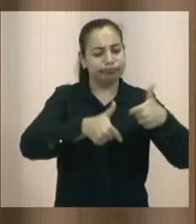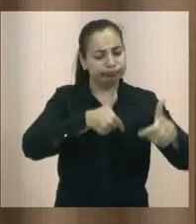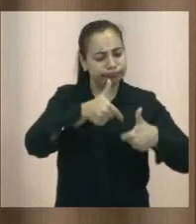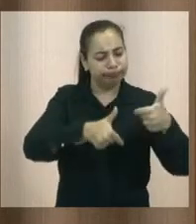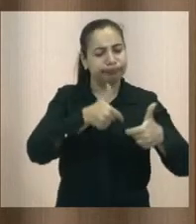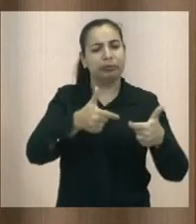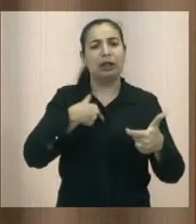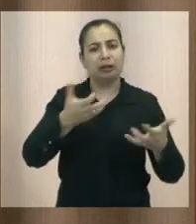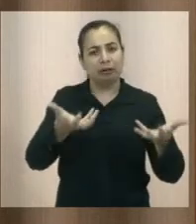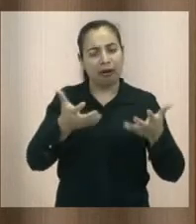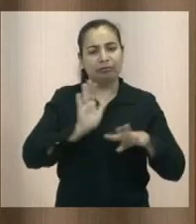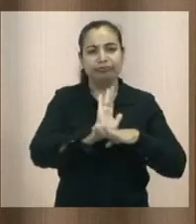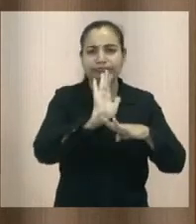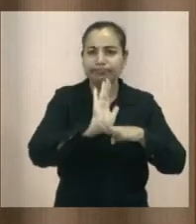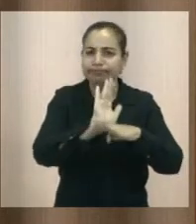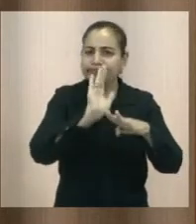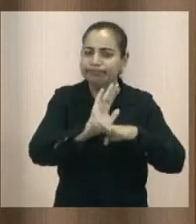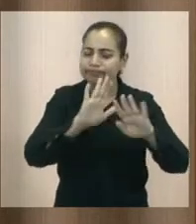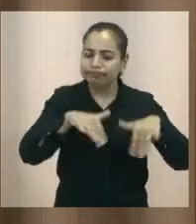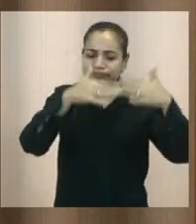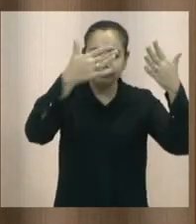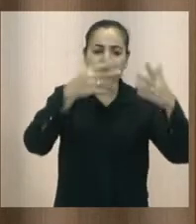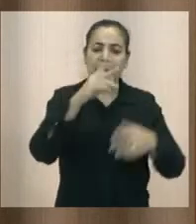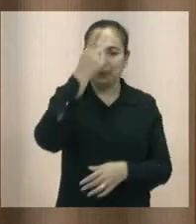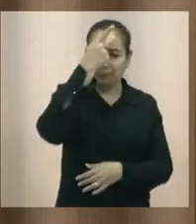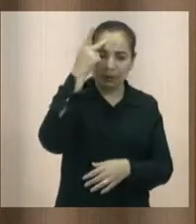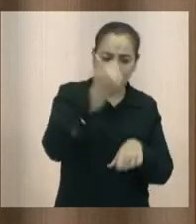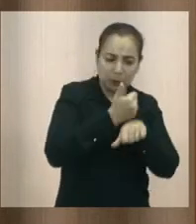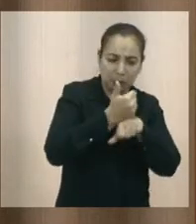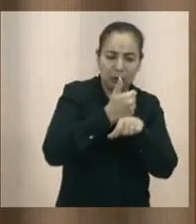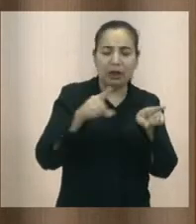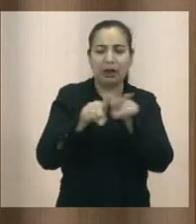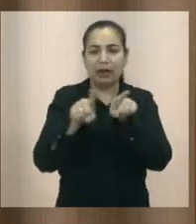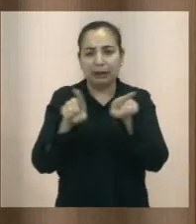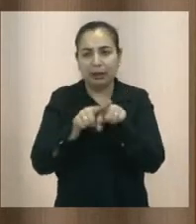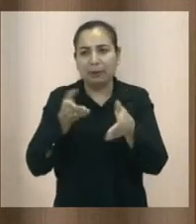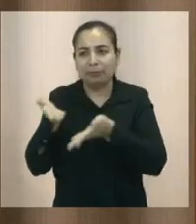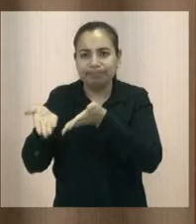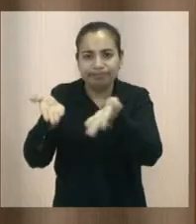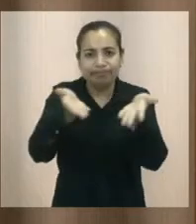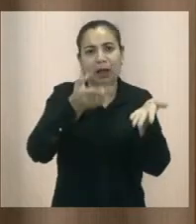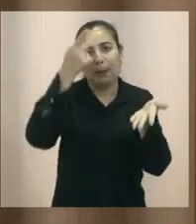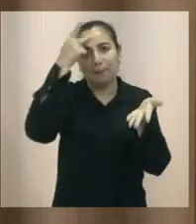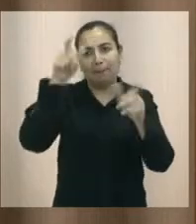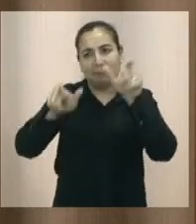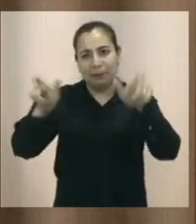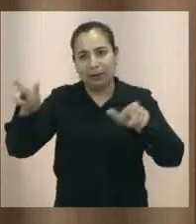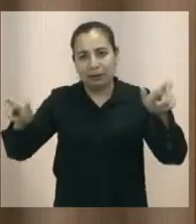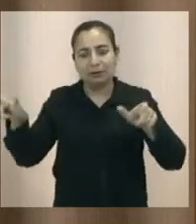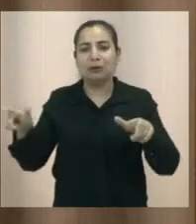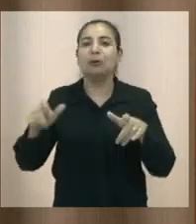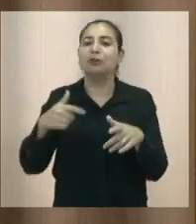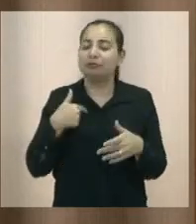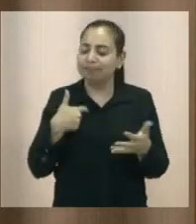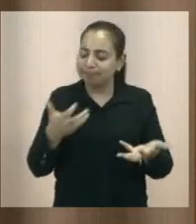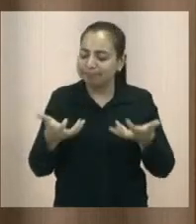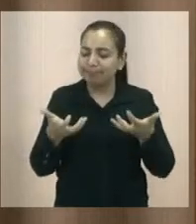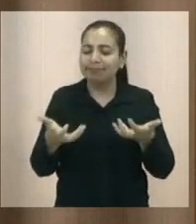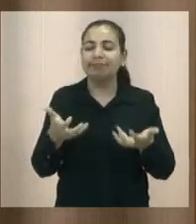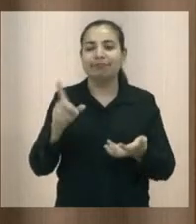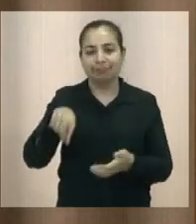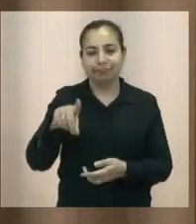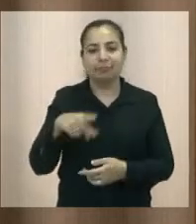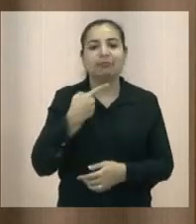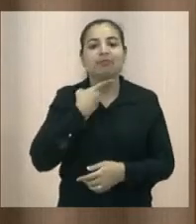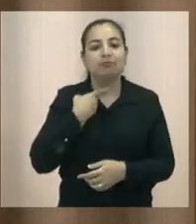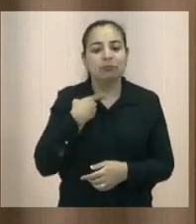do Estado do Ceará também, na perspectiva de ampliar cada vez mais o número de atendimento da Defensoria, né? Então, são